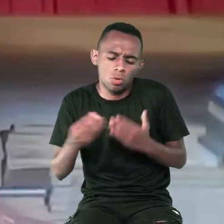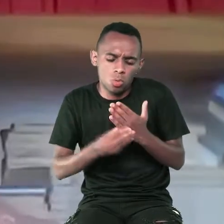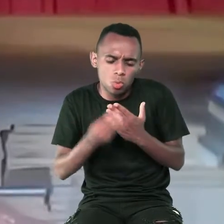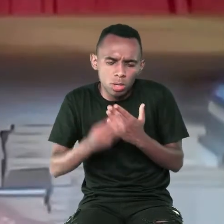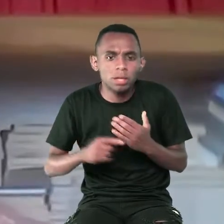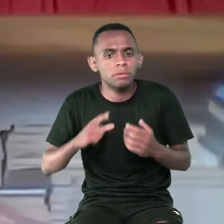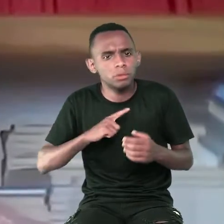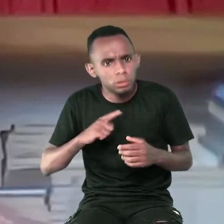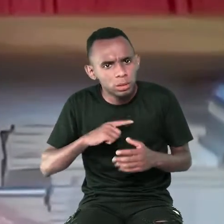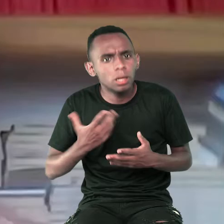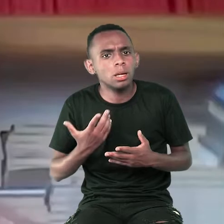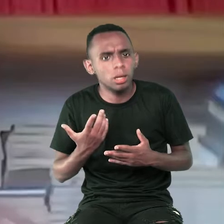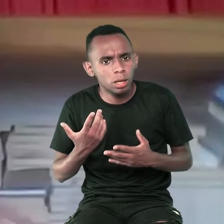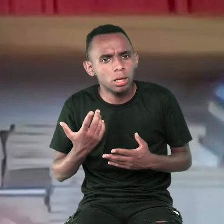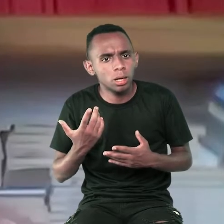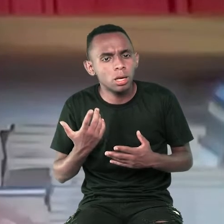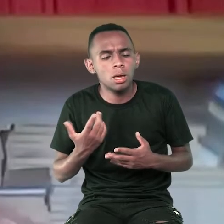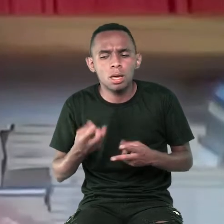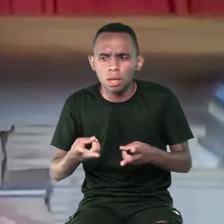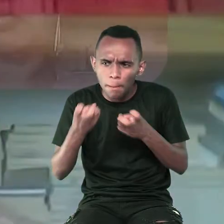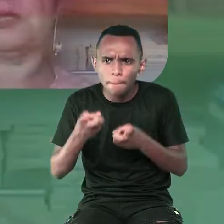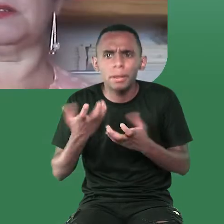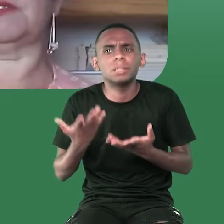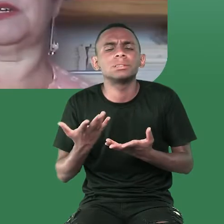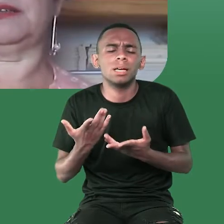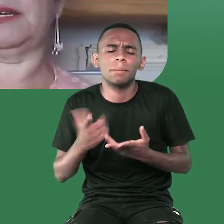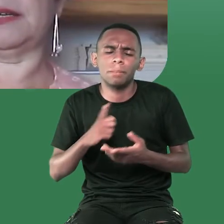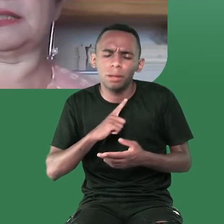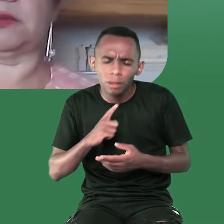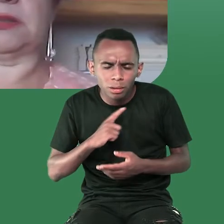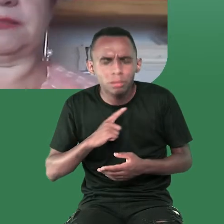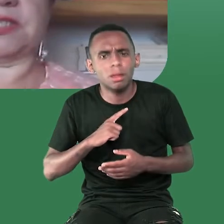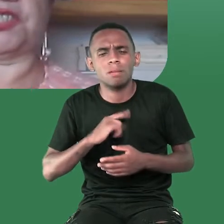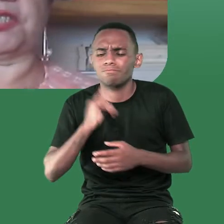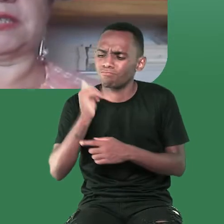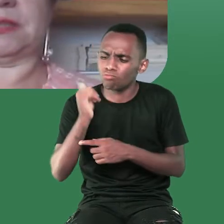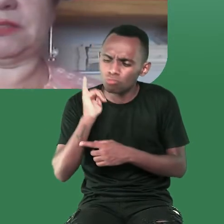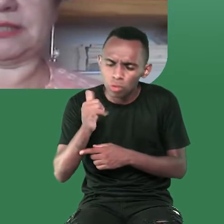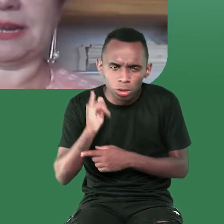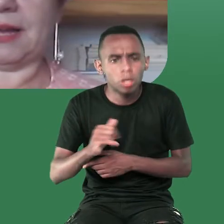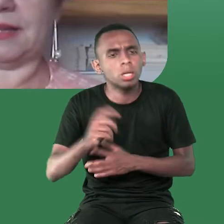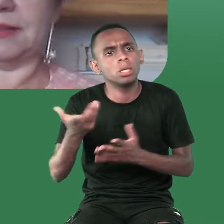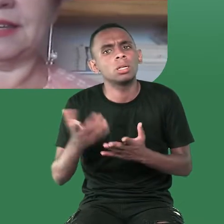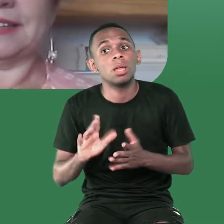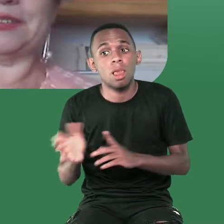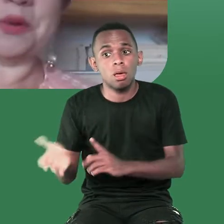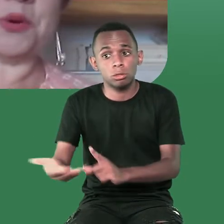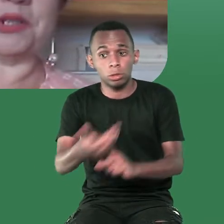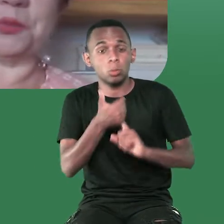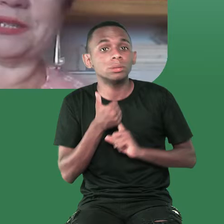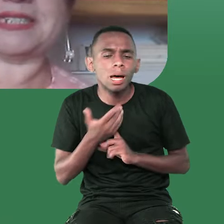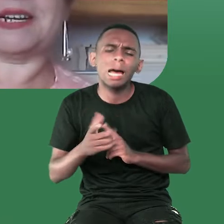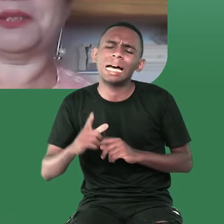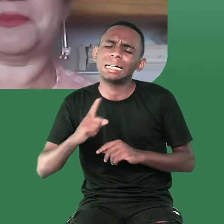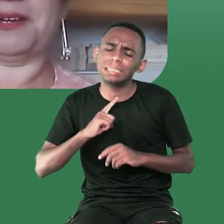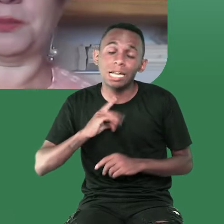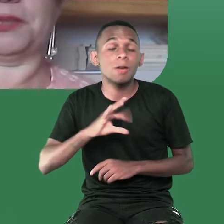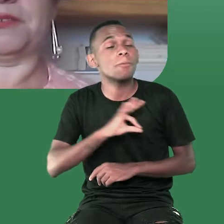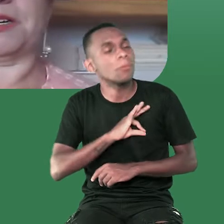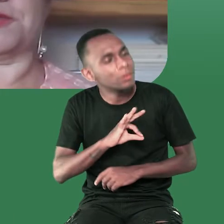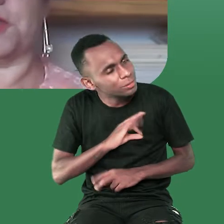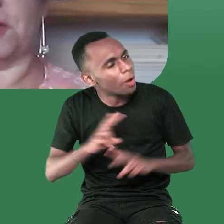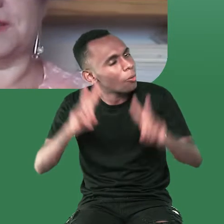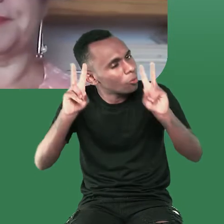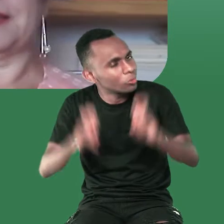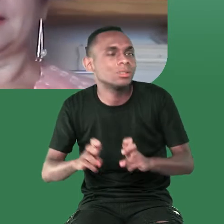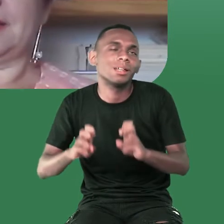muita ação também, né? Você percebe, tem muita narrativa, né? Tem a questão da Uhum. travesti, que é sequestrada. Então tem um pouquinho do policial também, que não